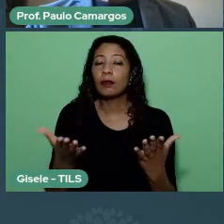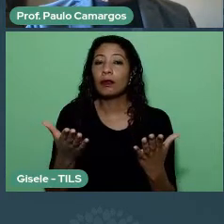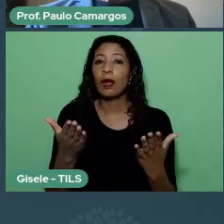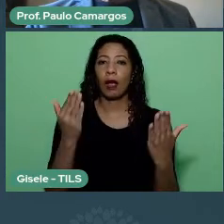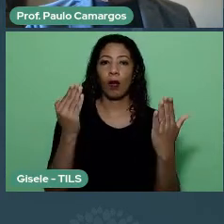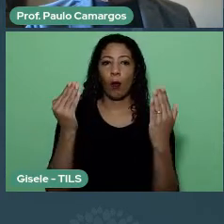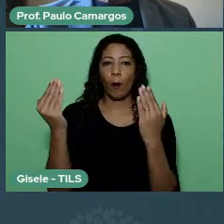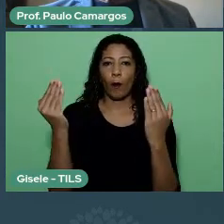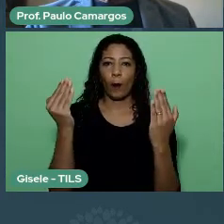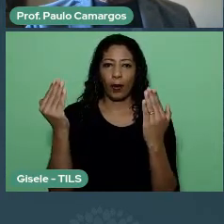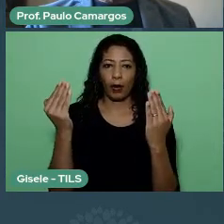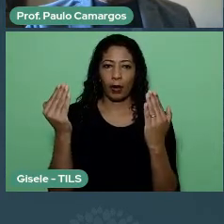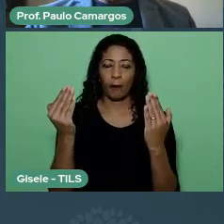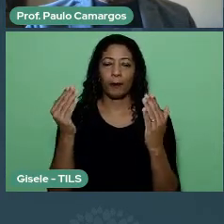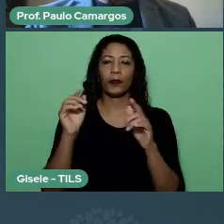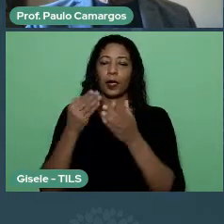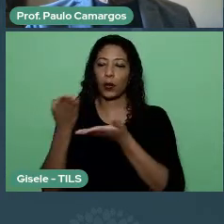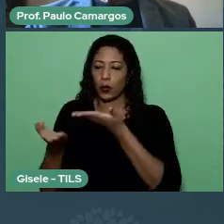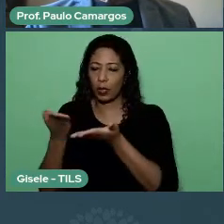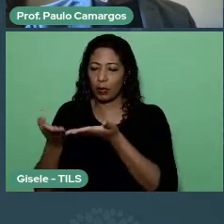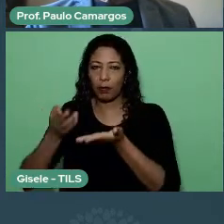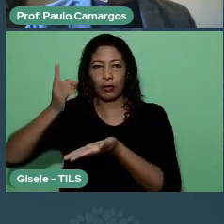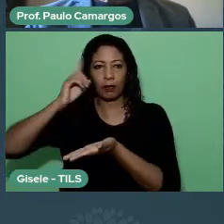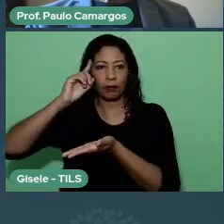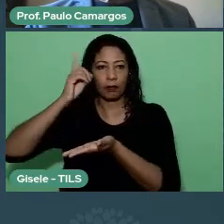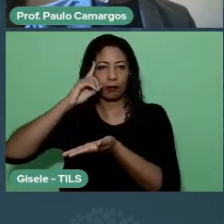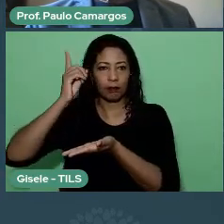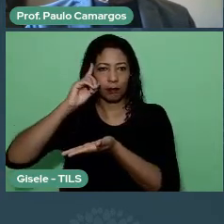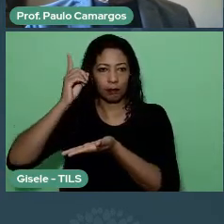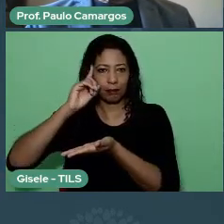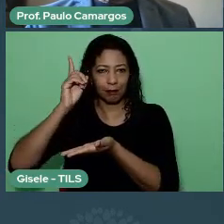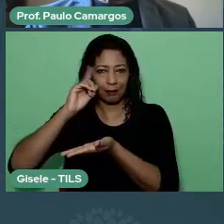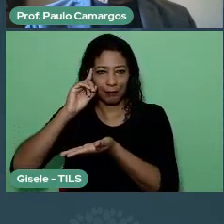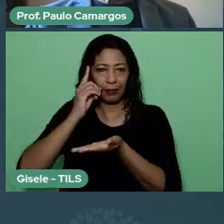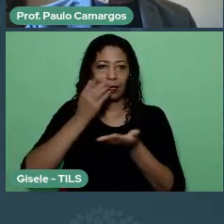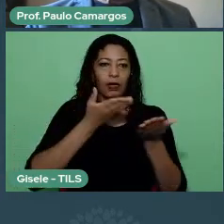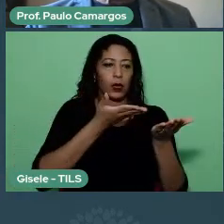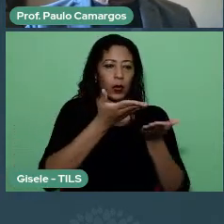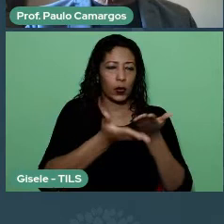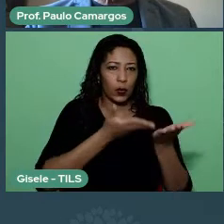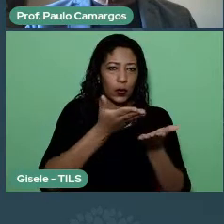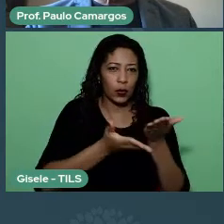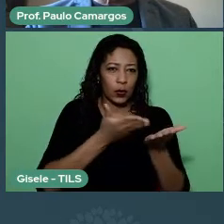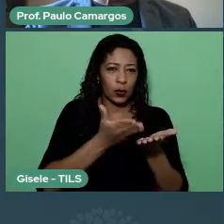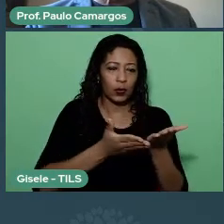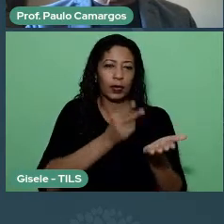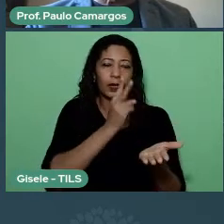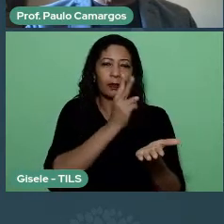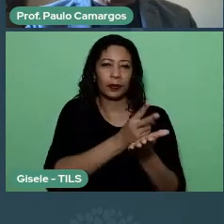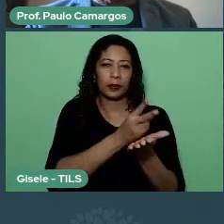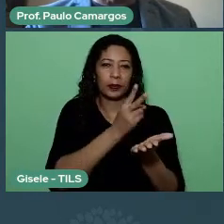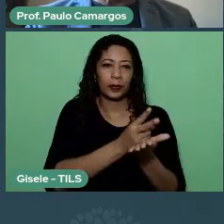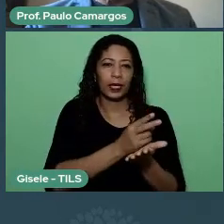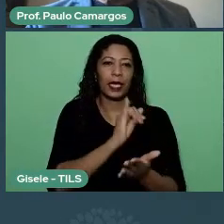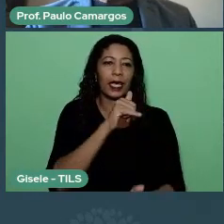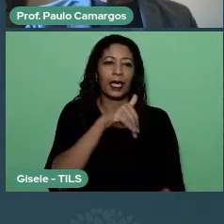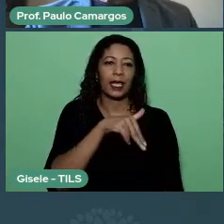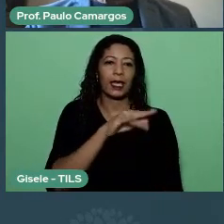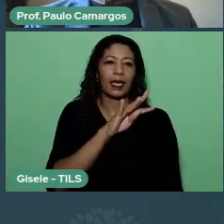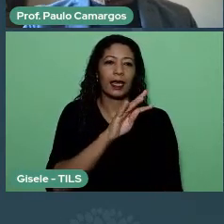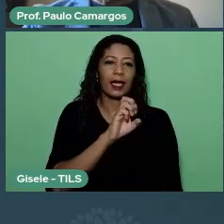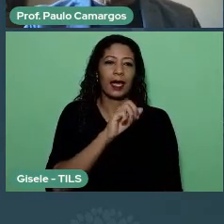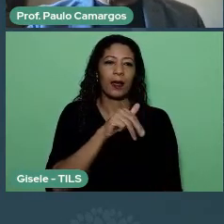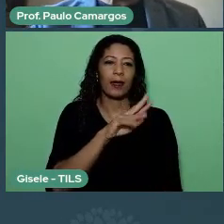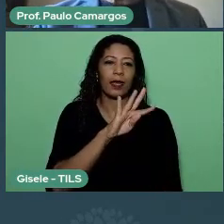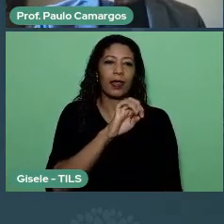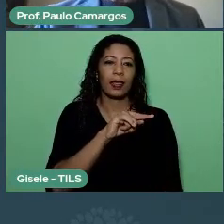o tratamento contínuo, diário, com o tratamento intermitente. O tratamento intermitente aqui quis dizer o seguinte: